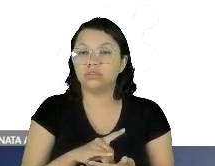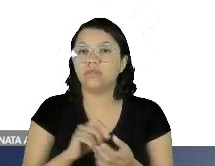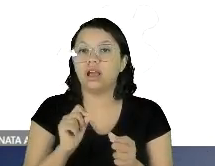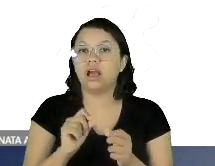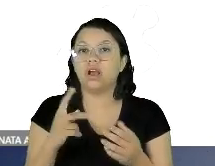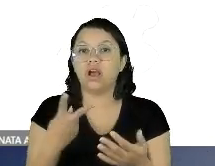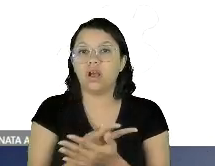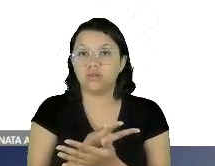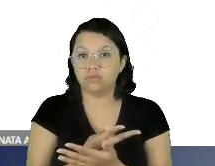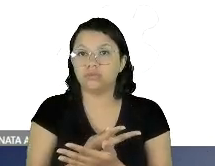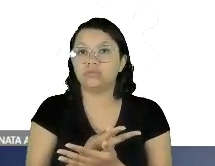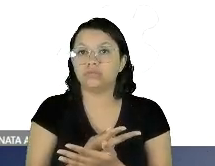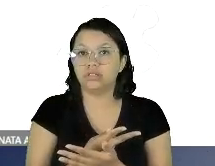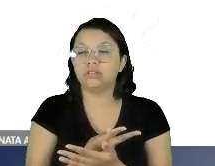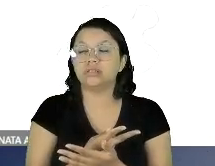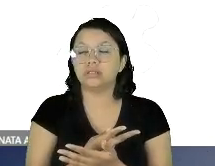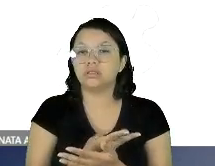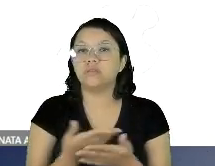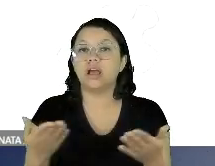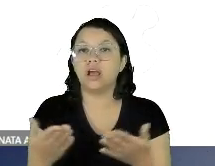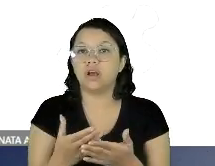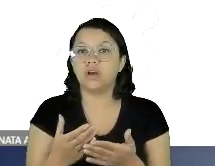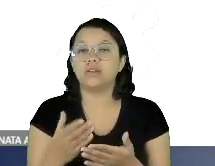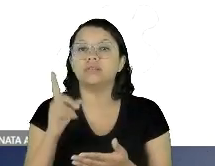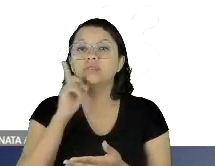que tem a inversão do ônus da prova.